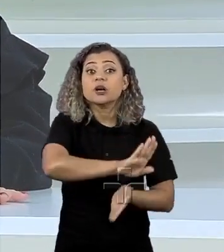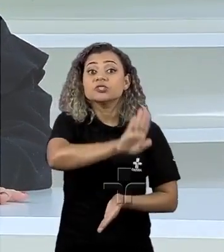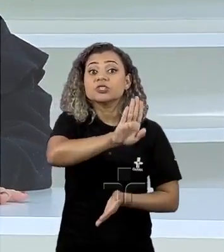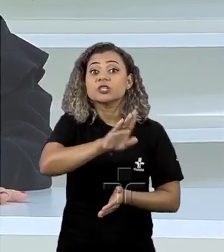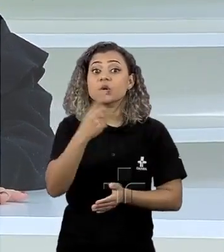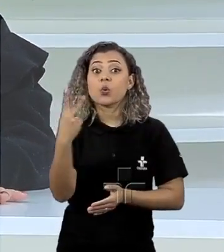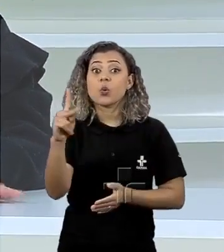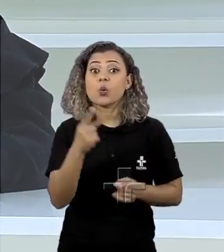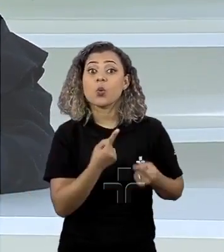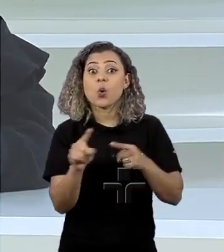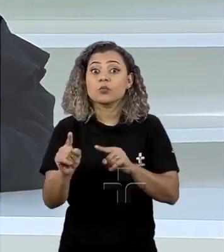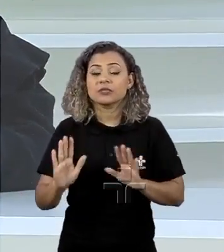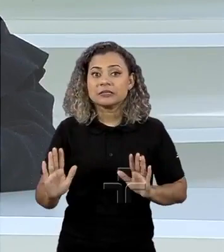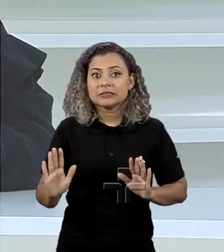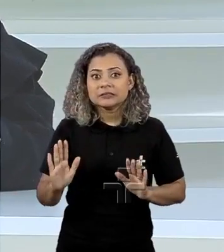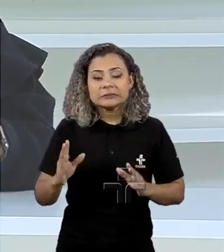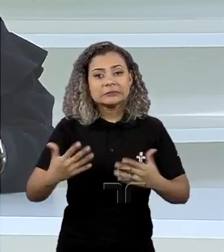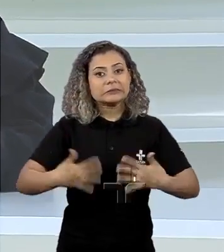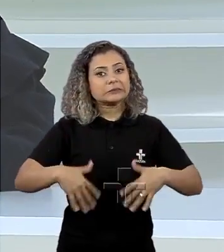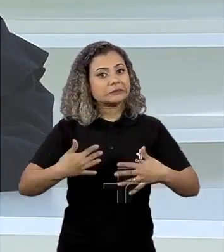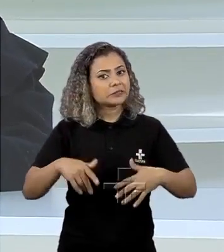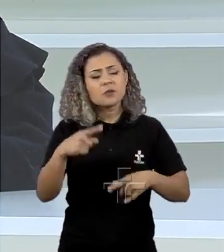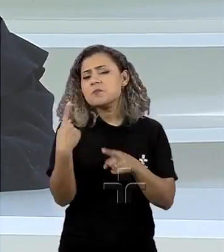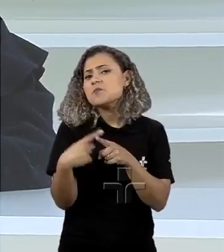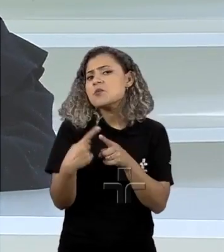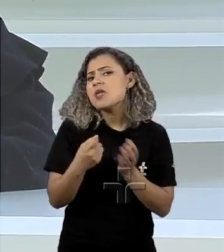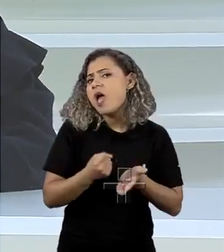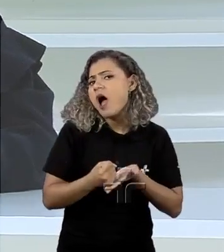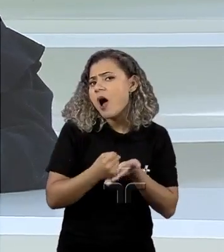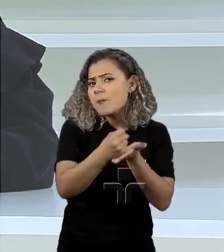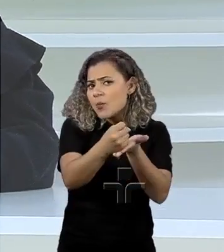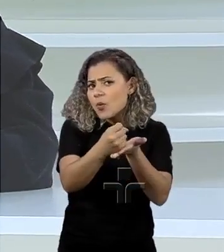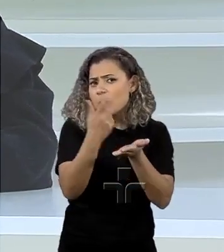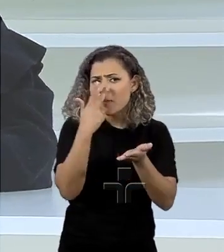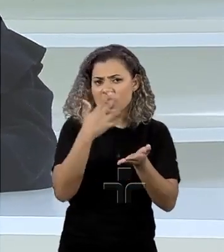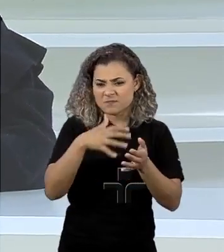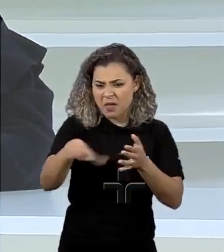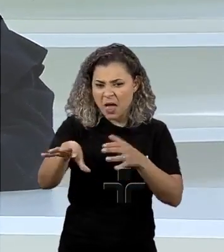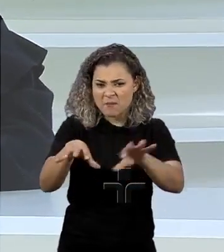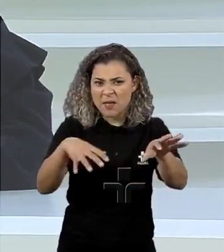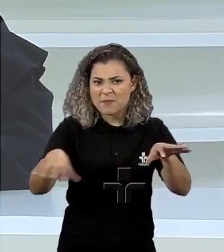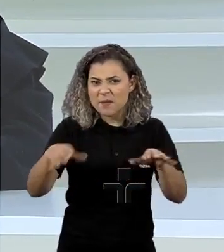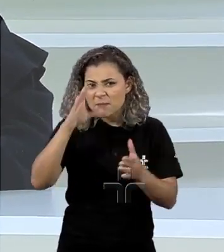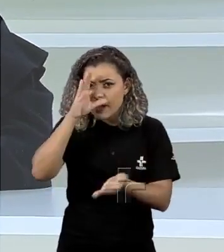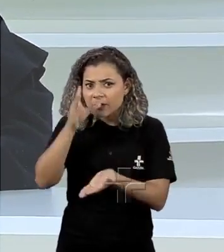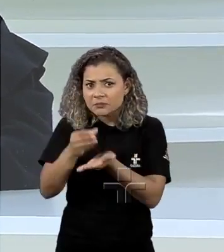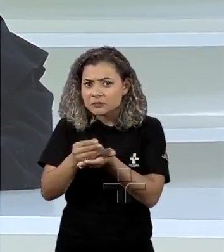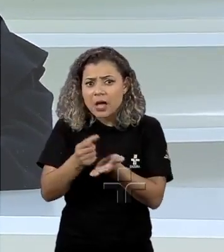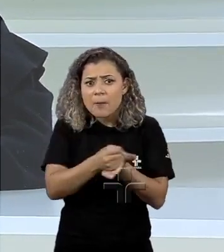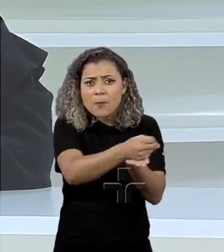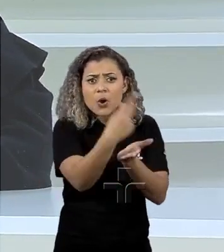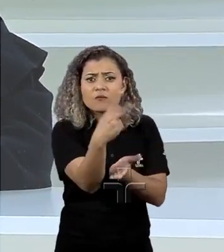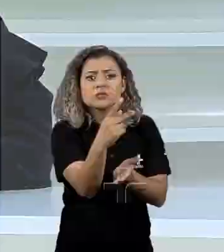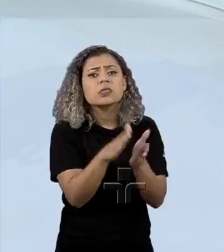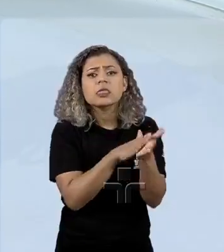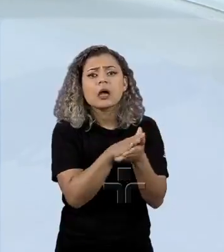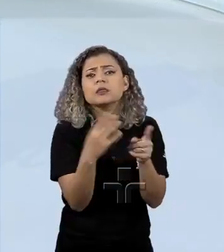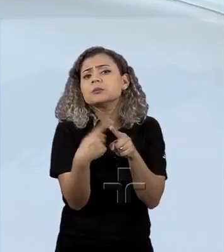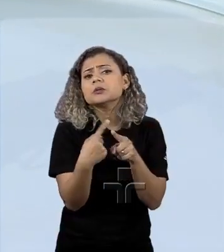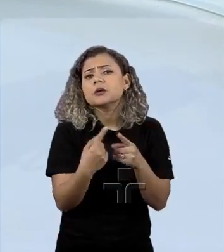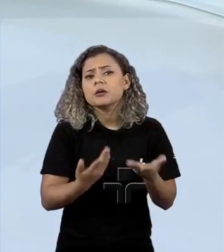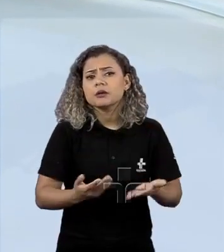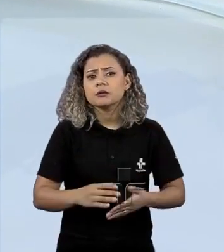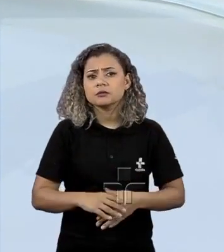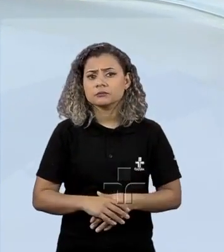à sua. Por que esse apoio maciço tucano não vem para a sua candidatura até agora?